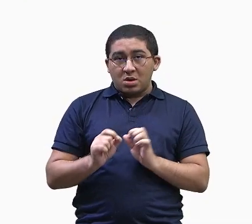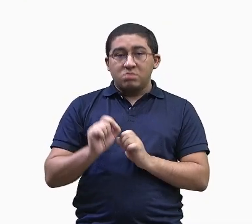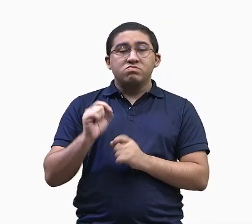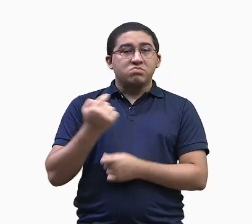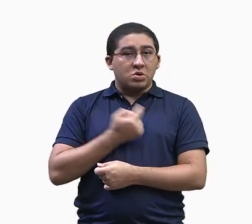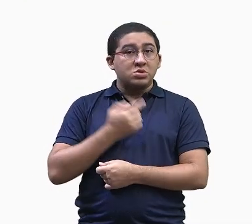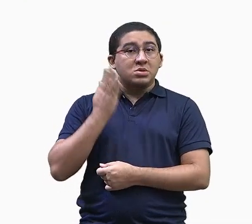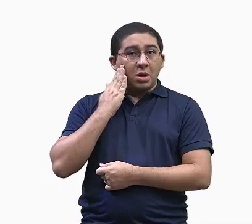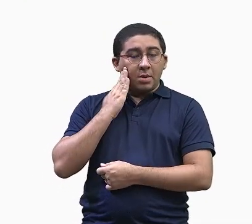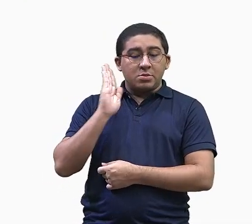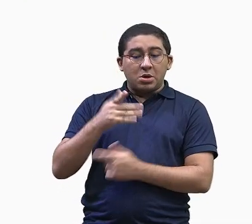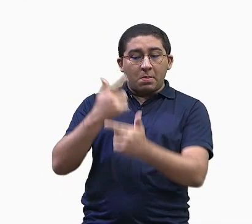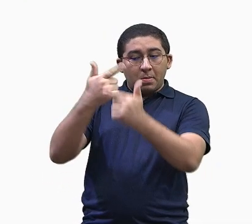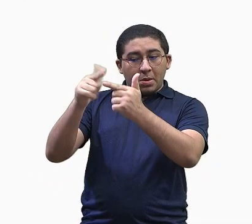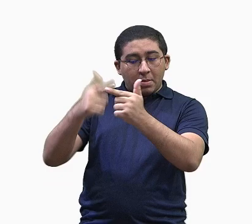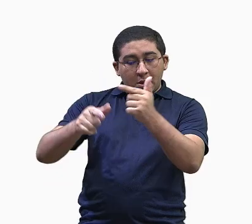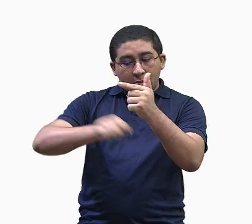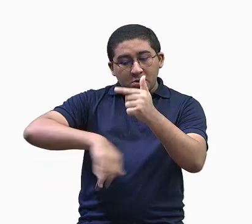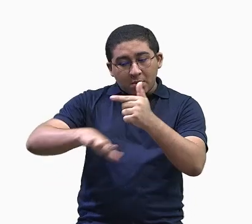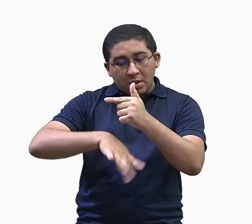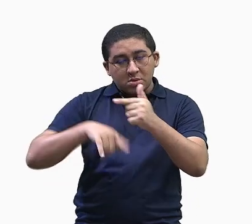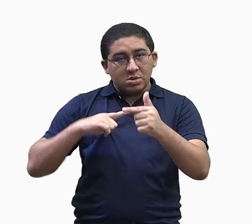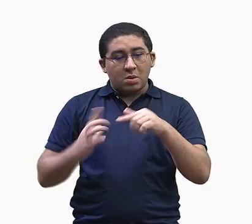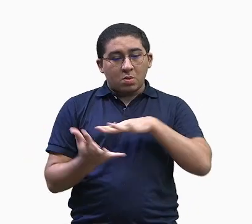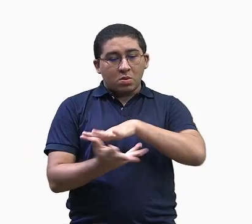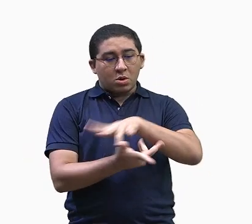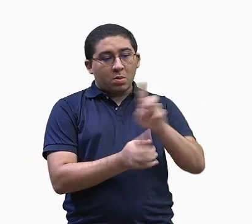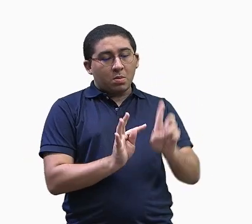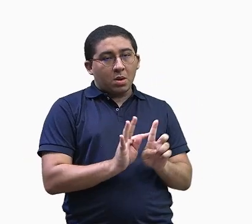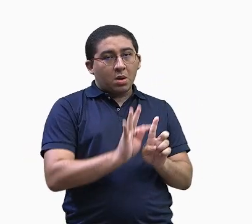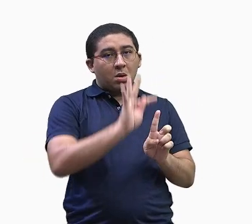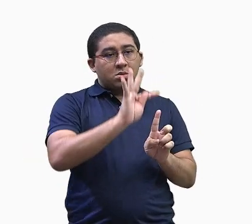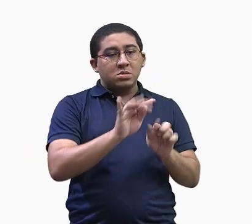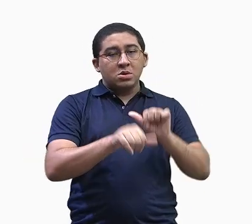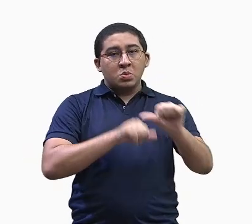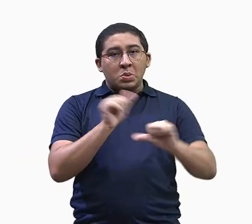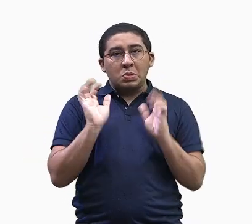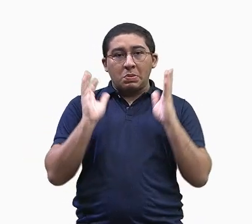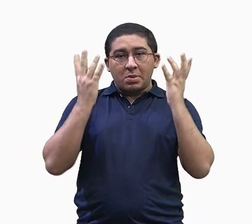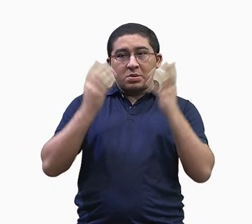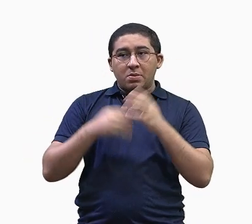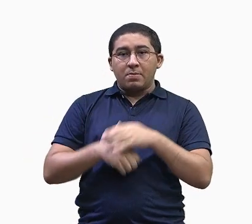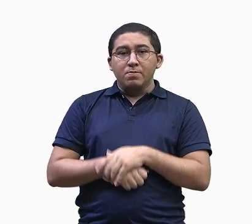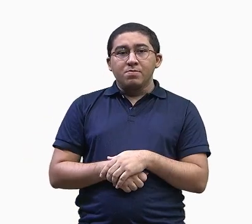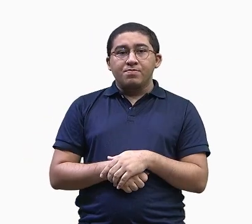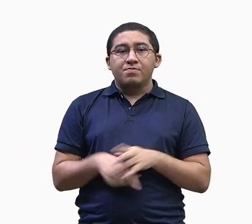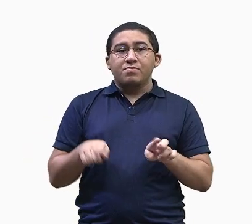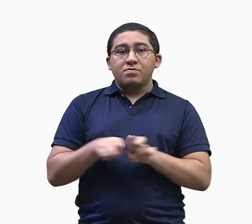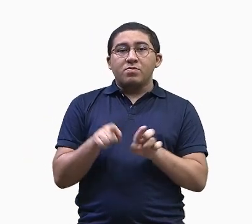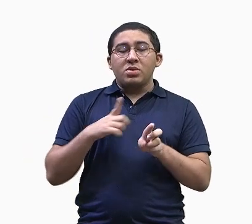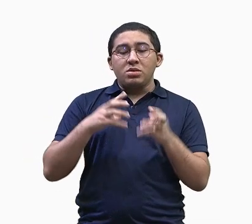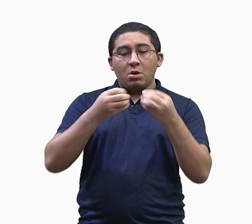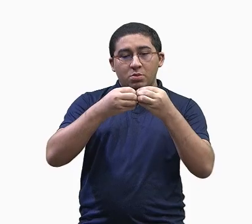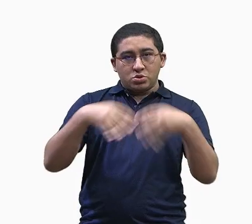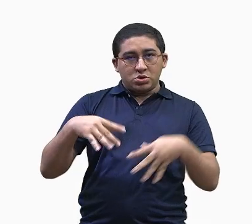verificou anteriormente, né? Aquecimento global e também as mudanças climáticas. Nós temos os impactos à saúde